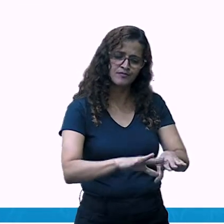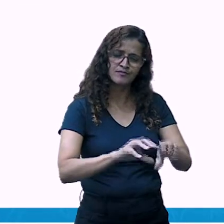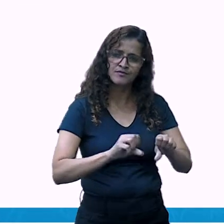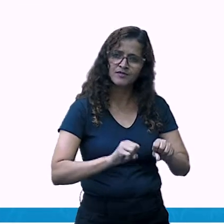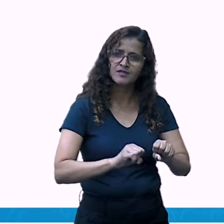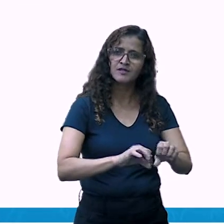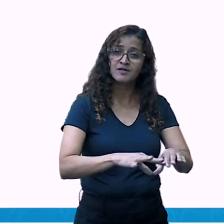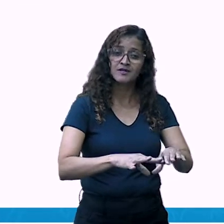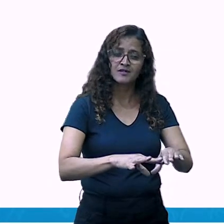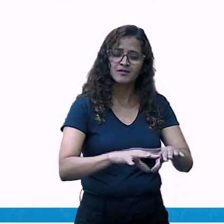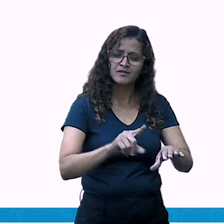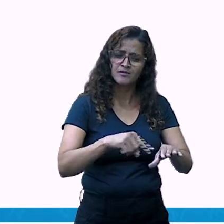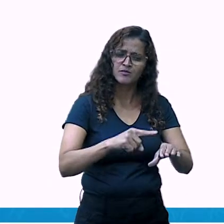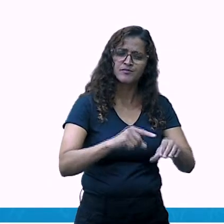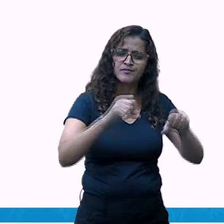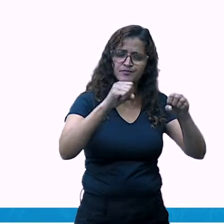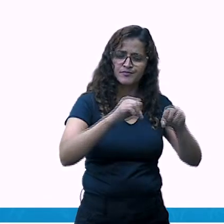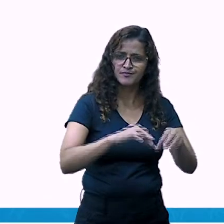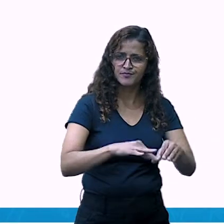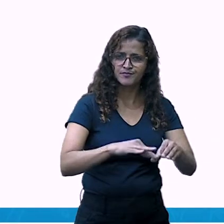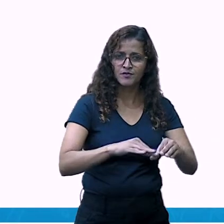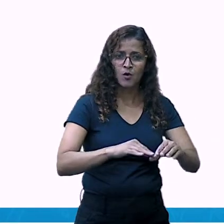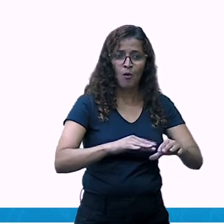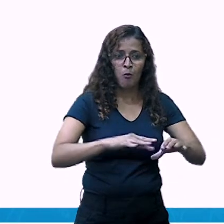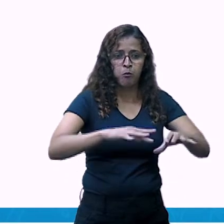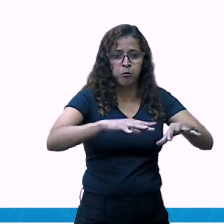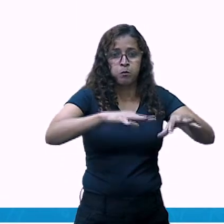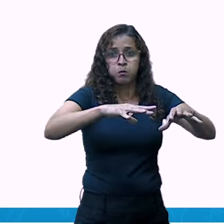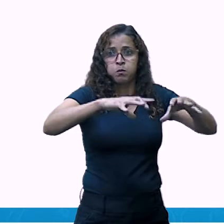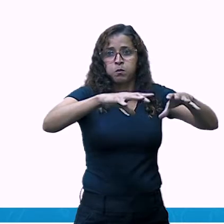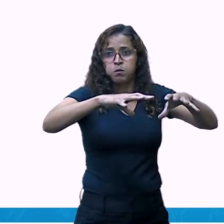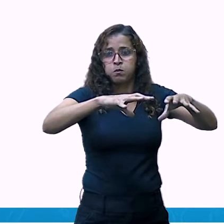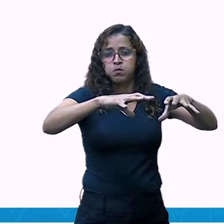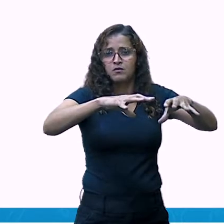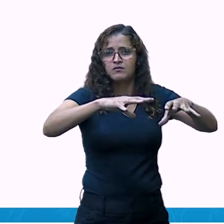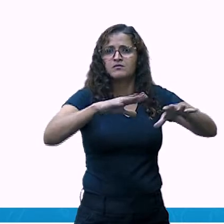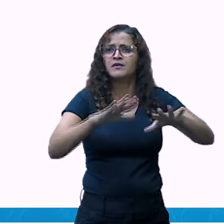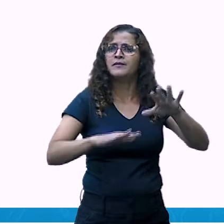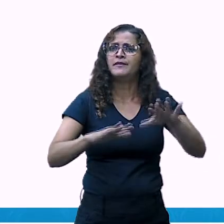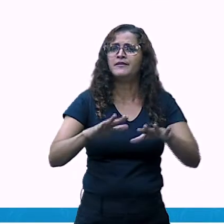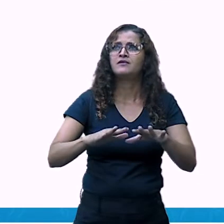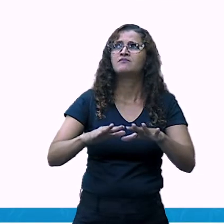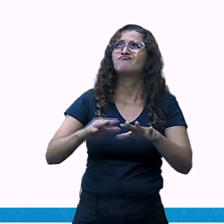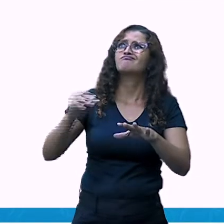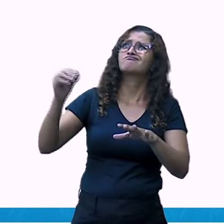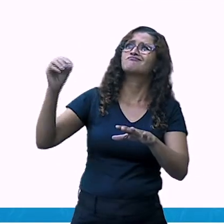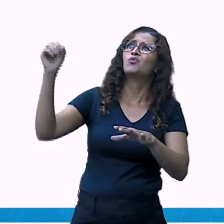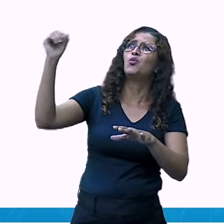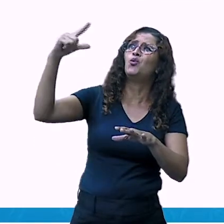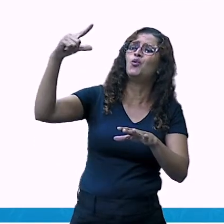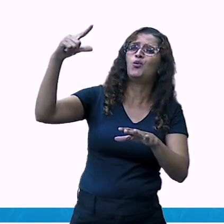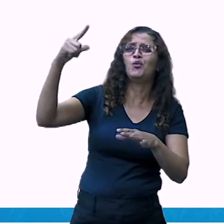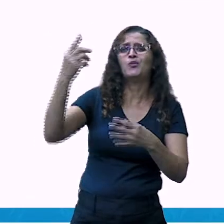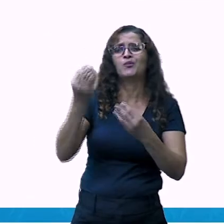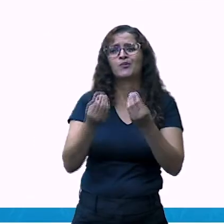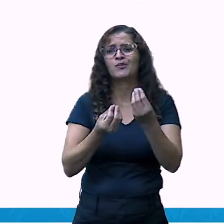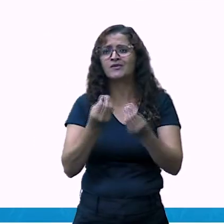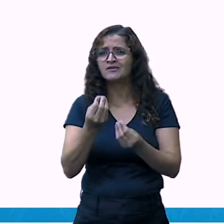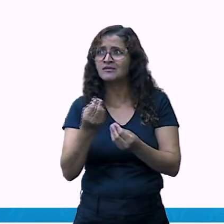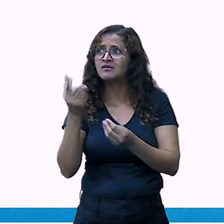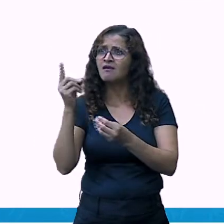de tamanho, triplicar às vezes, depende também do clima. Em dias